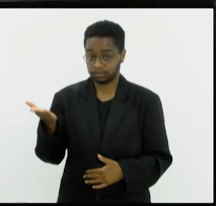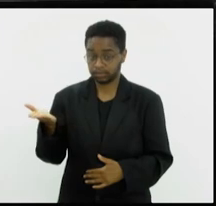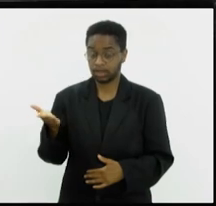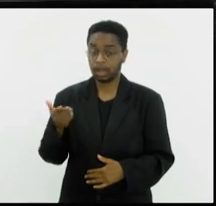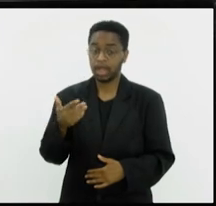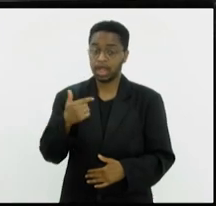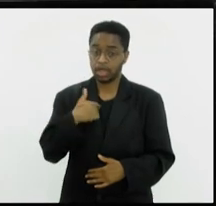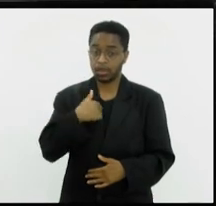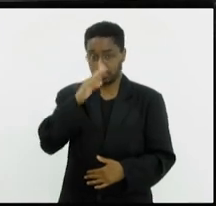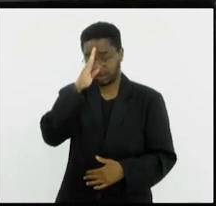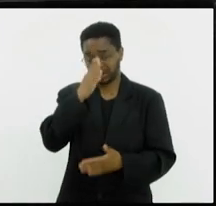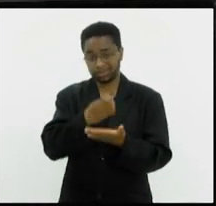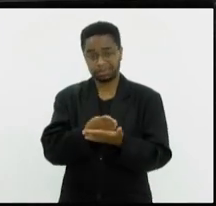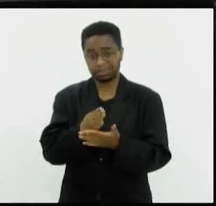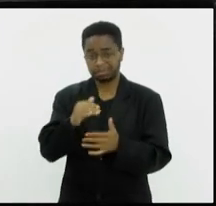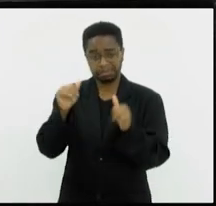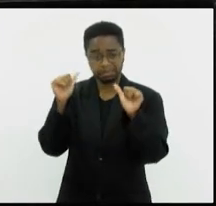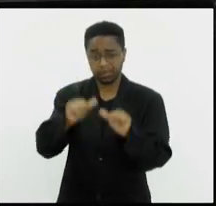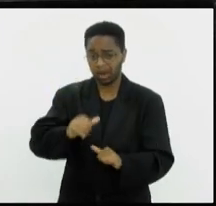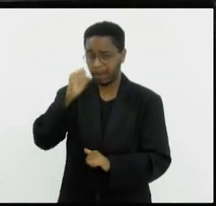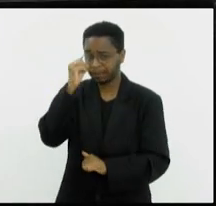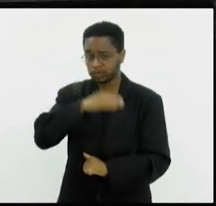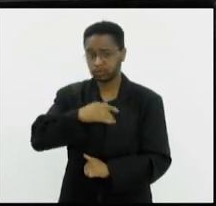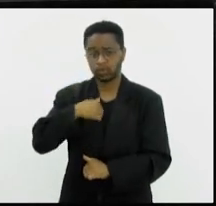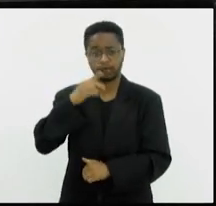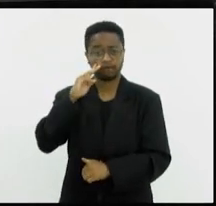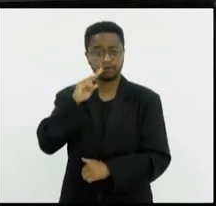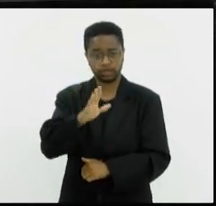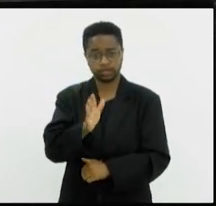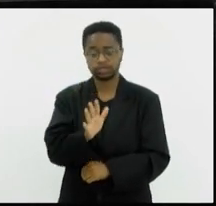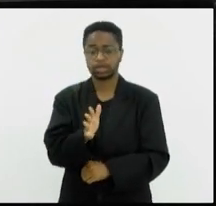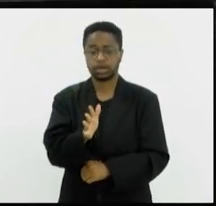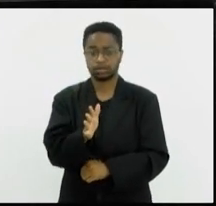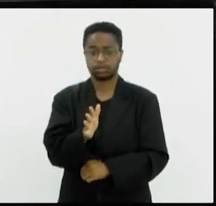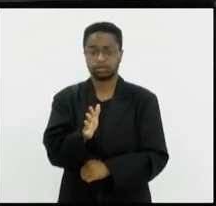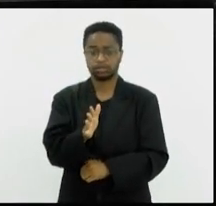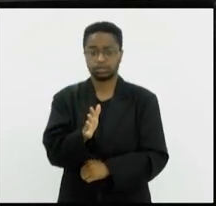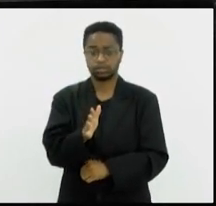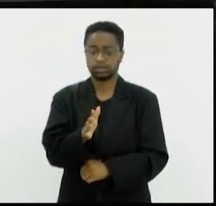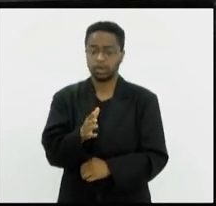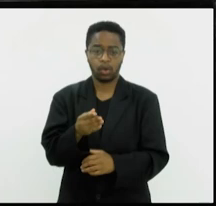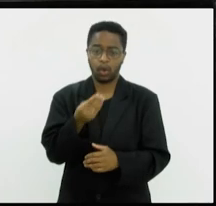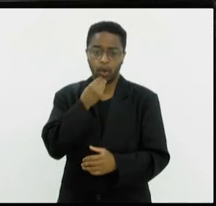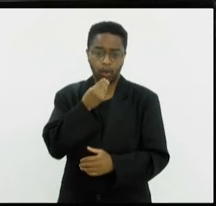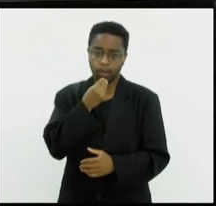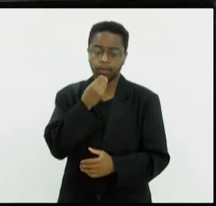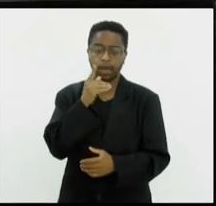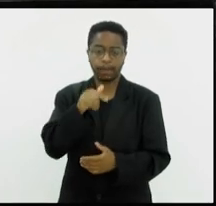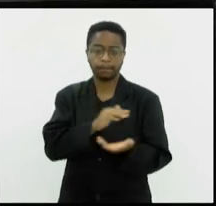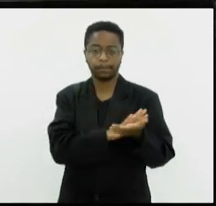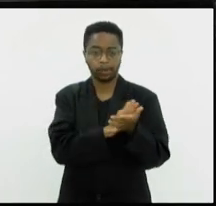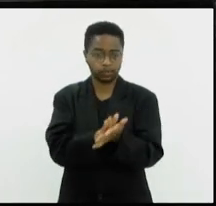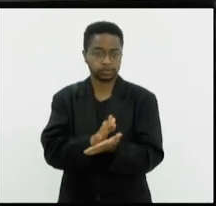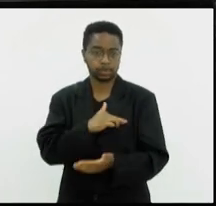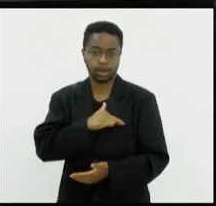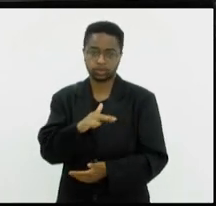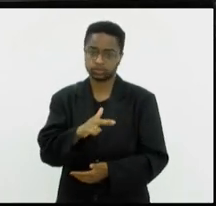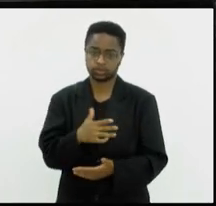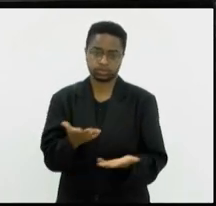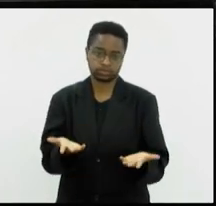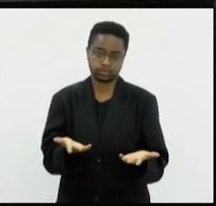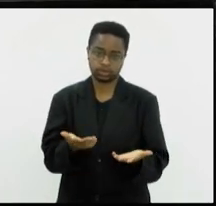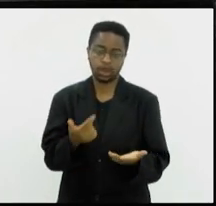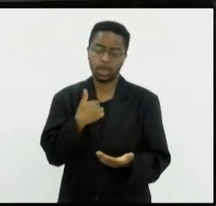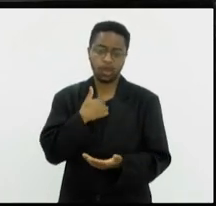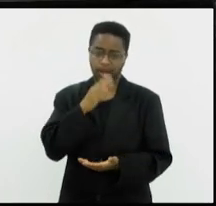maiores barbaridades que eu já vi em matéria de uma clara inequívoca intolerância religiosa Acho que não deve parar